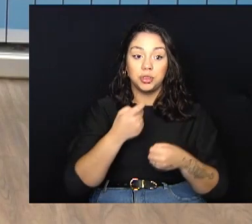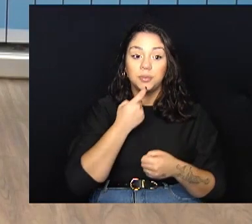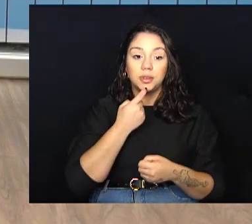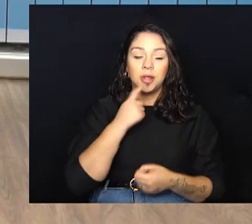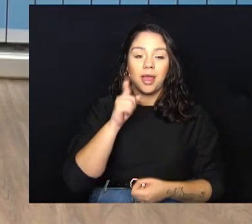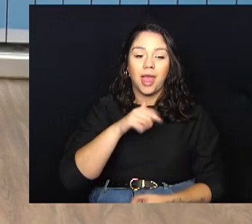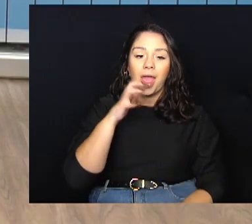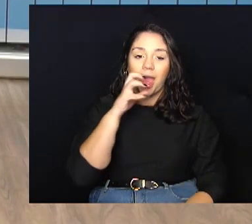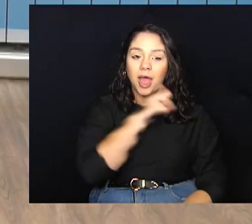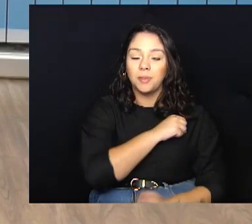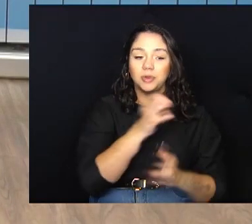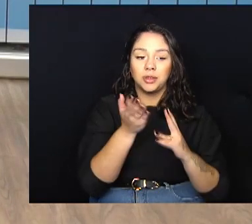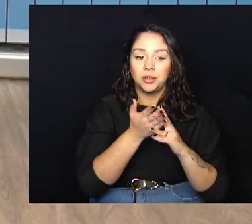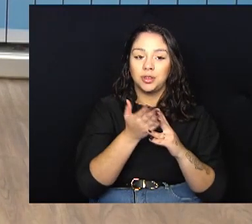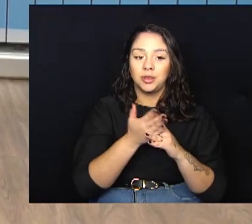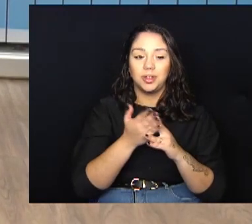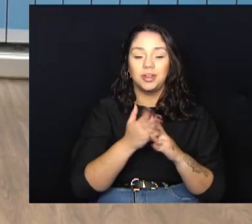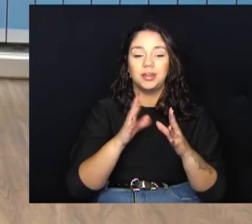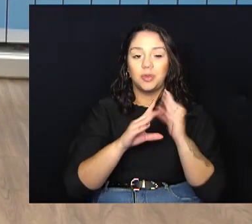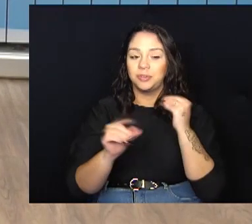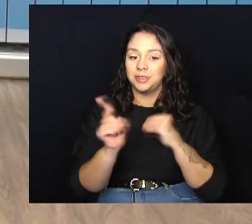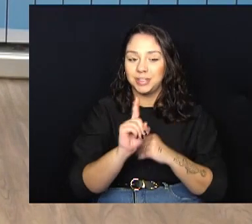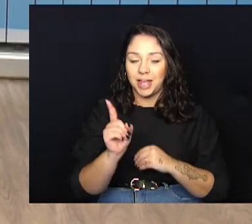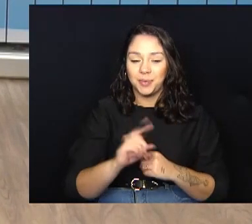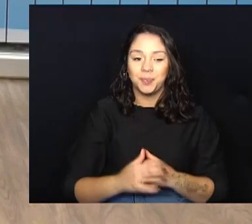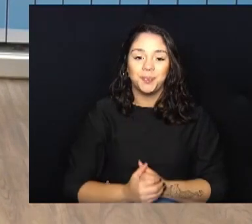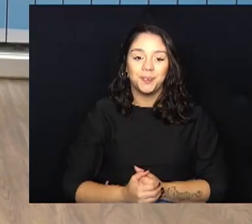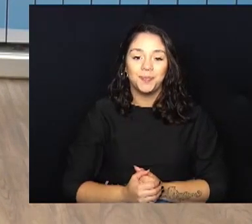um rápido não saia daí